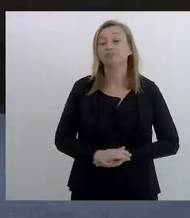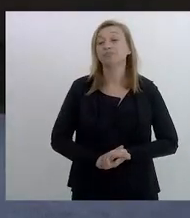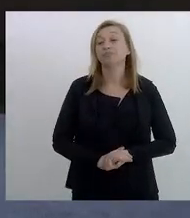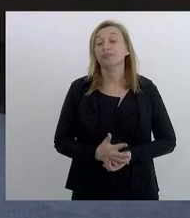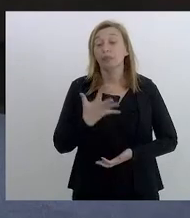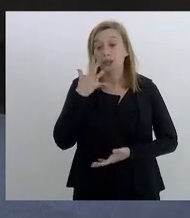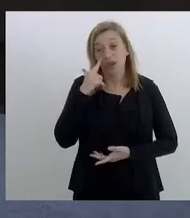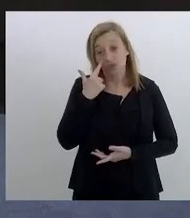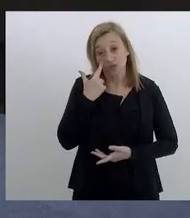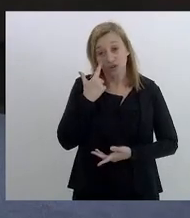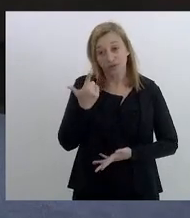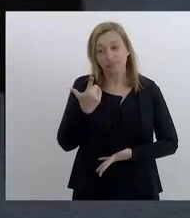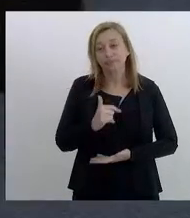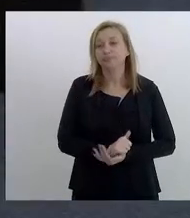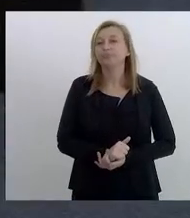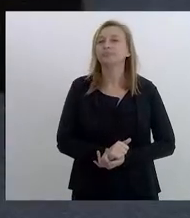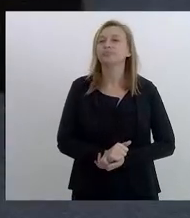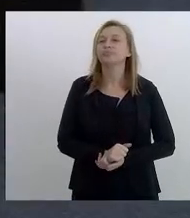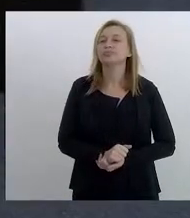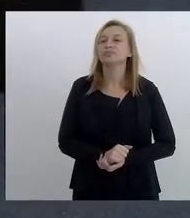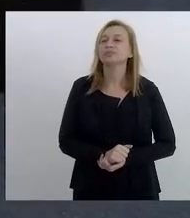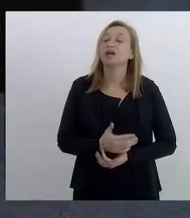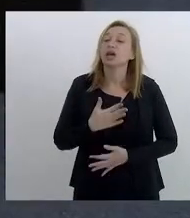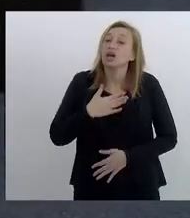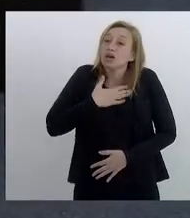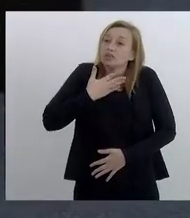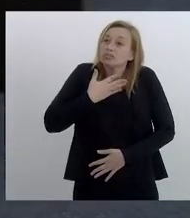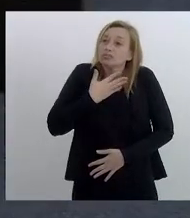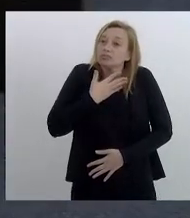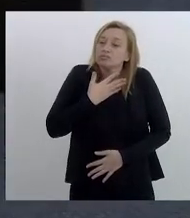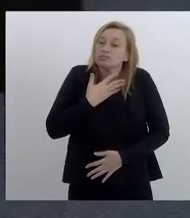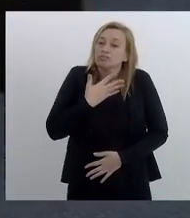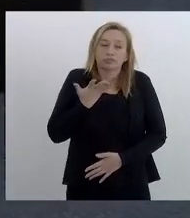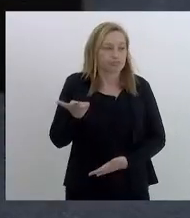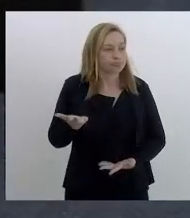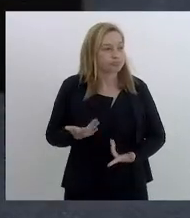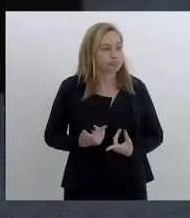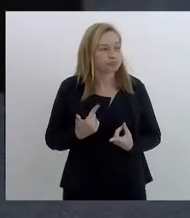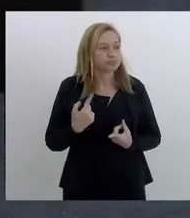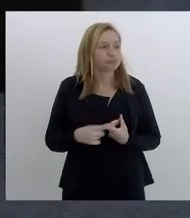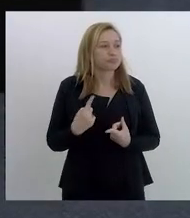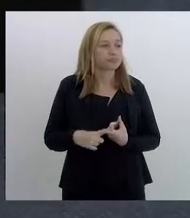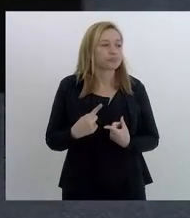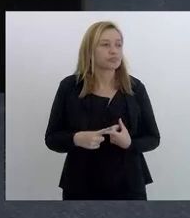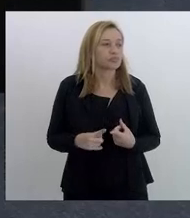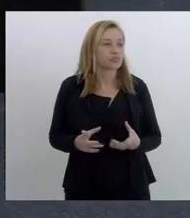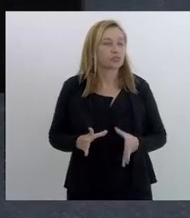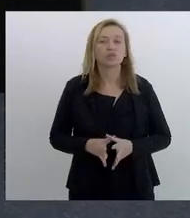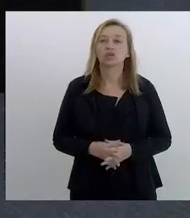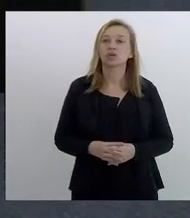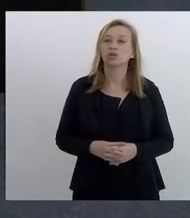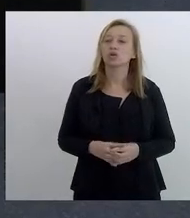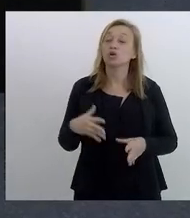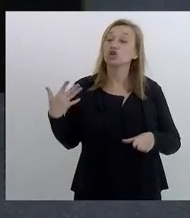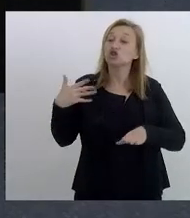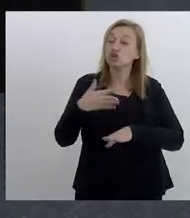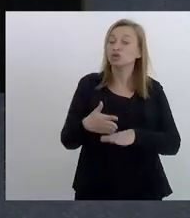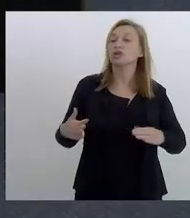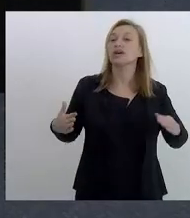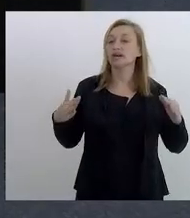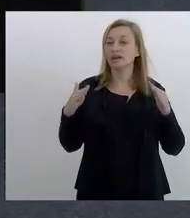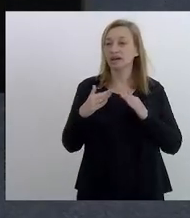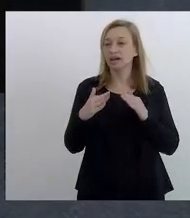só, eu fiquei surpreso porque o pacote que chegou na causa do